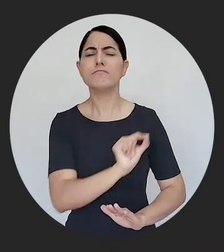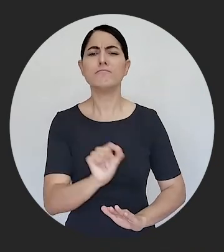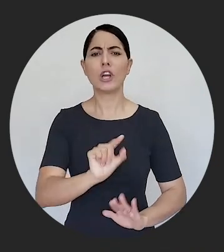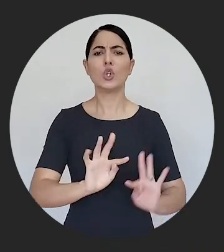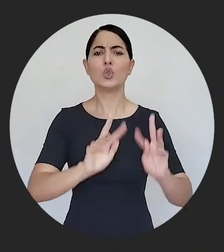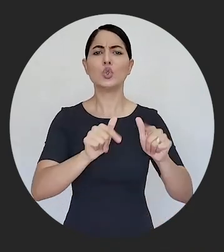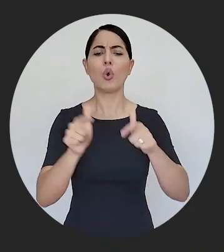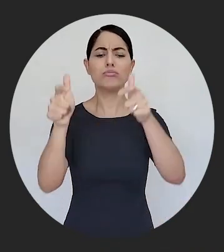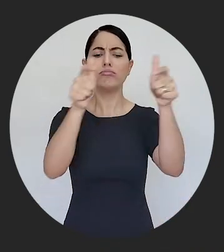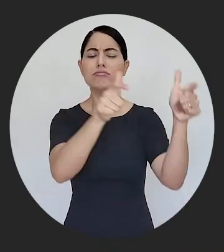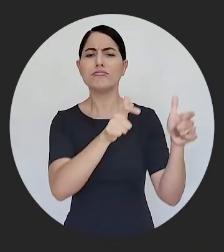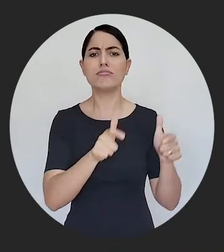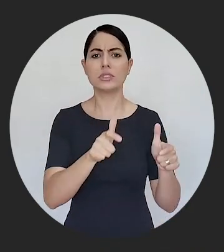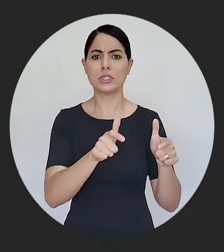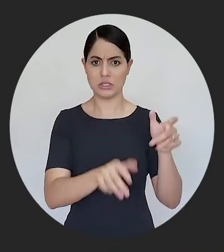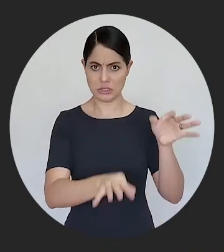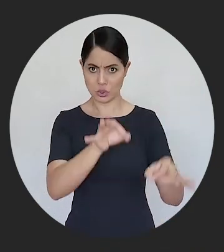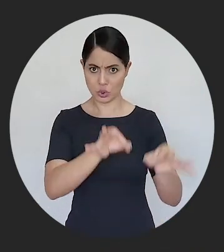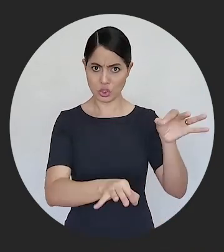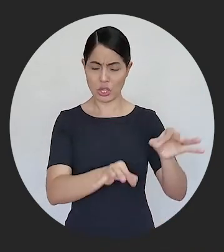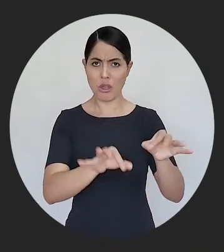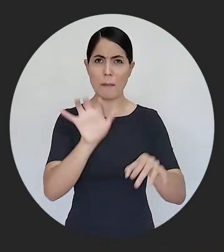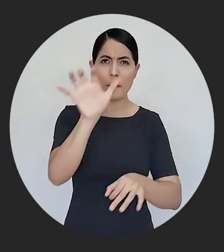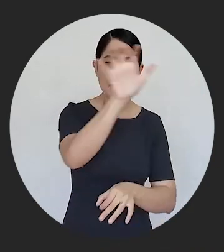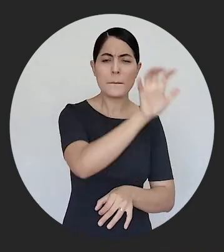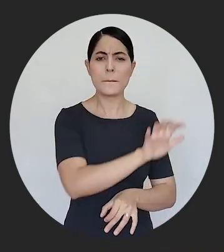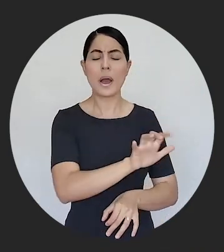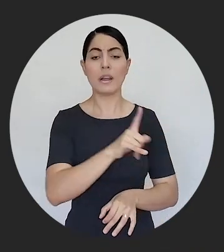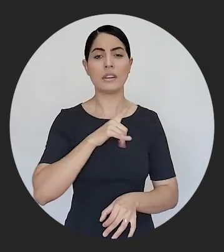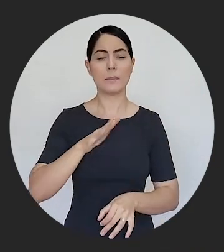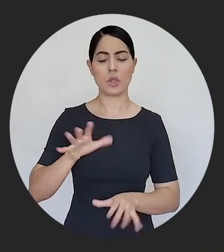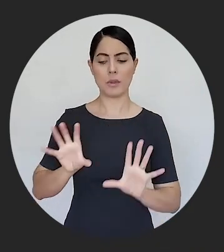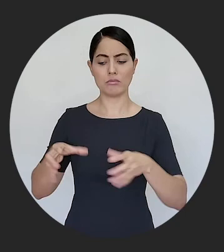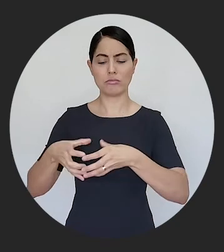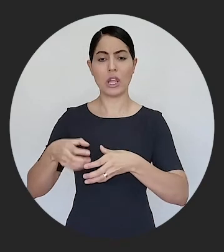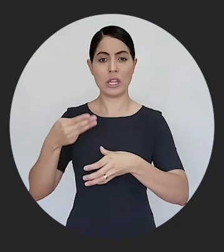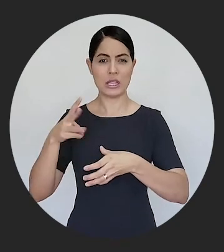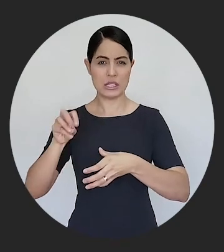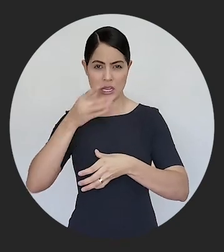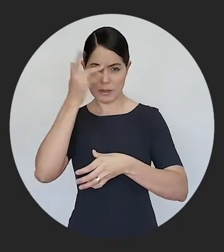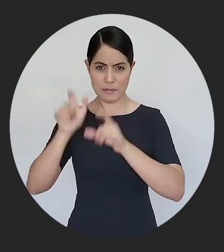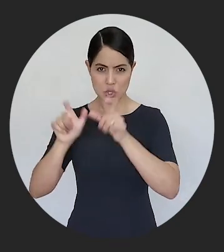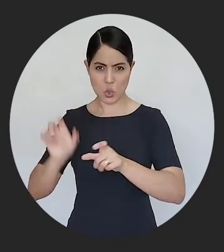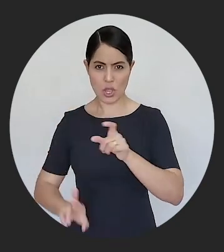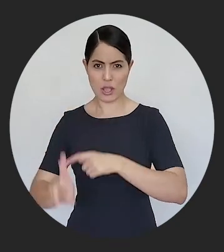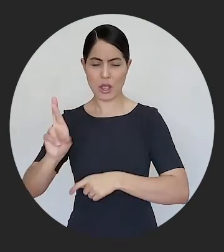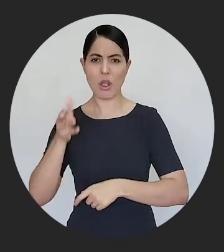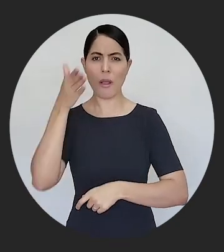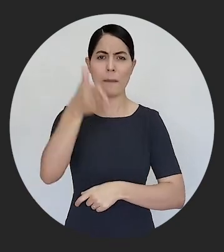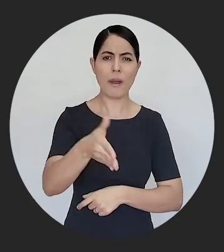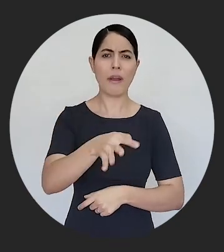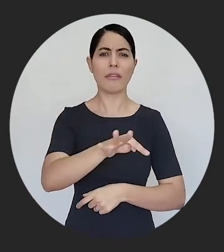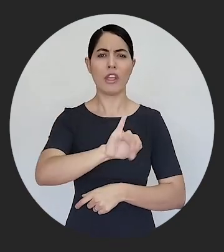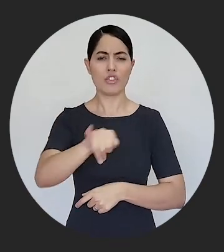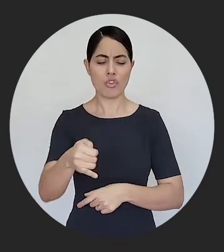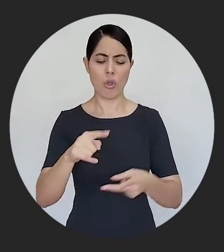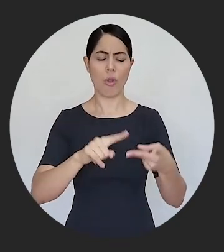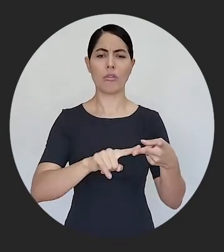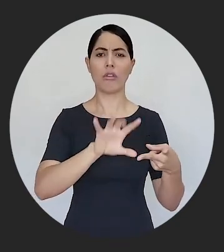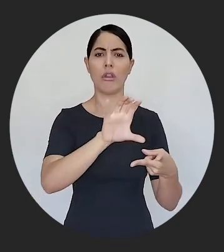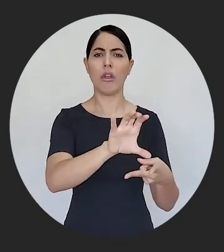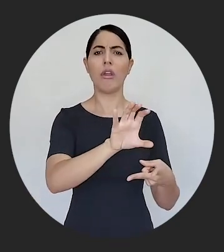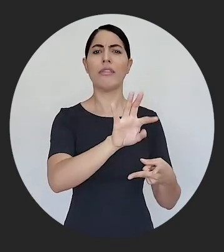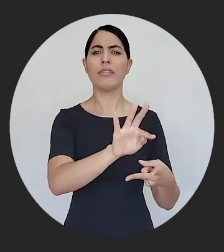superiores e regionais, aqui do Distrito Federal. Então, criamos um grupo com as 30 pessoas, fomos a TJ, TRT,